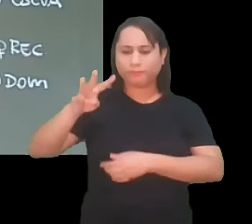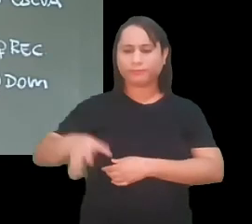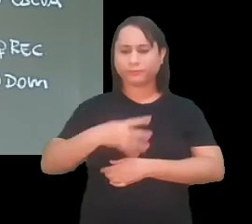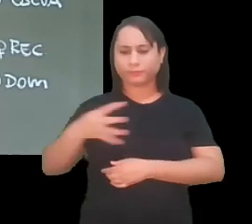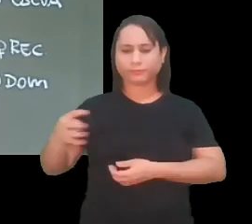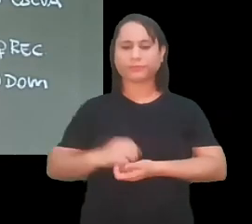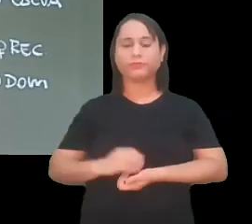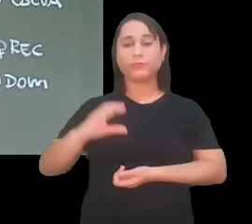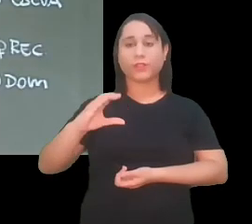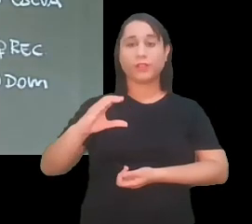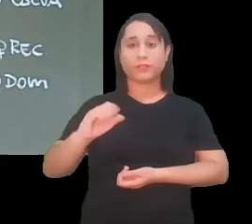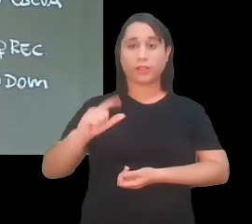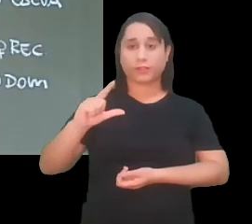Cezinho